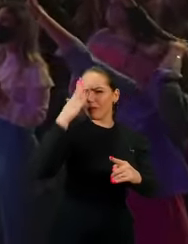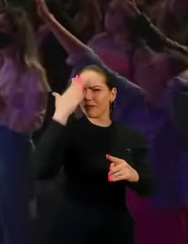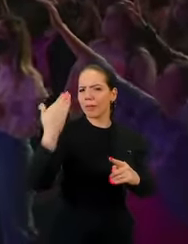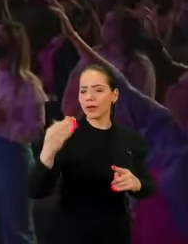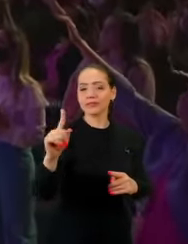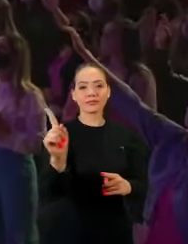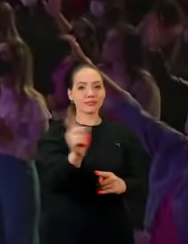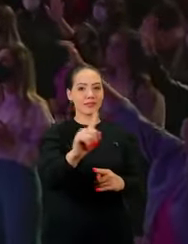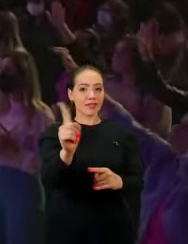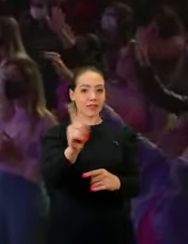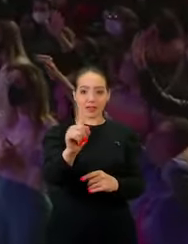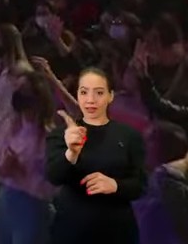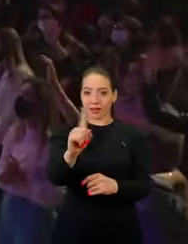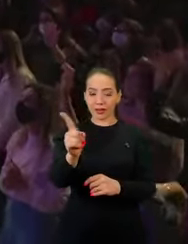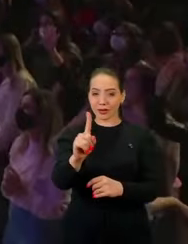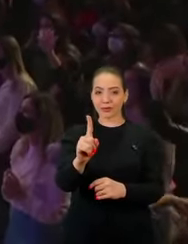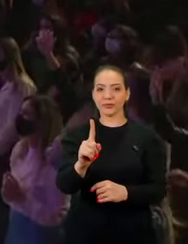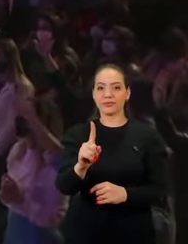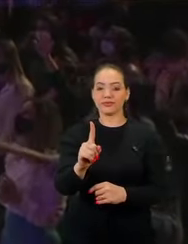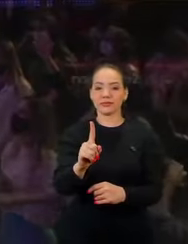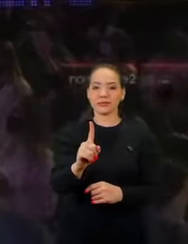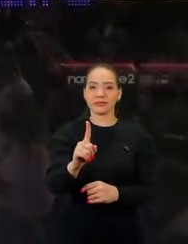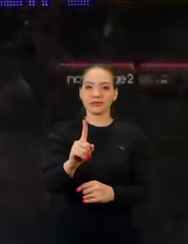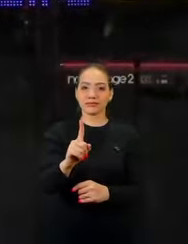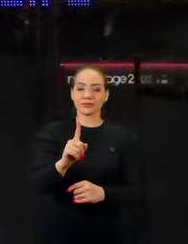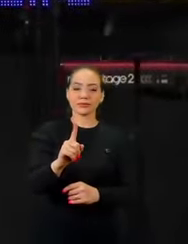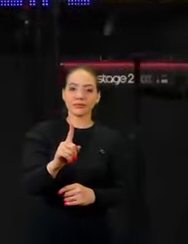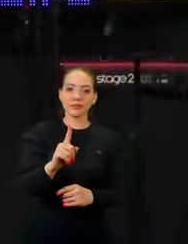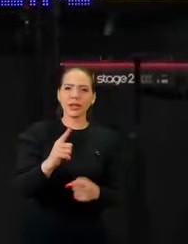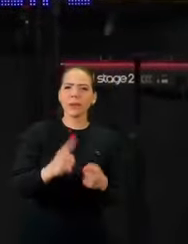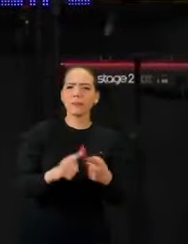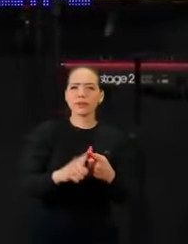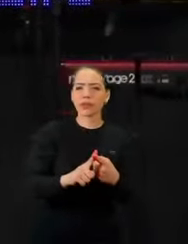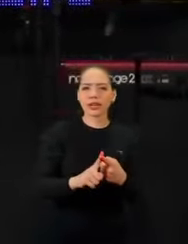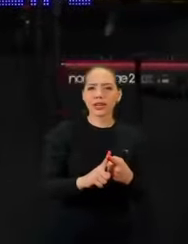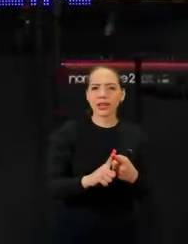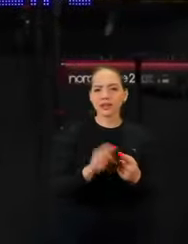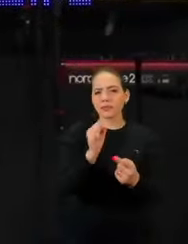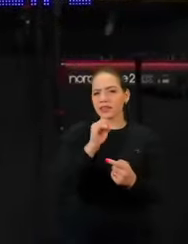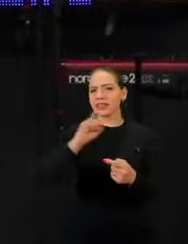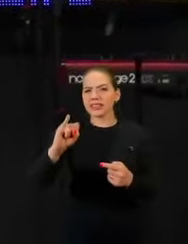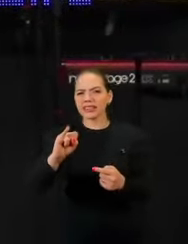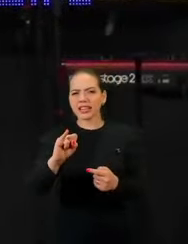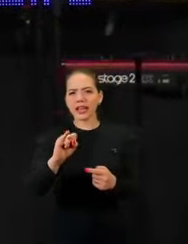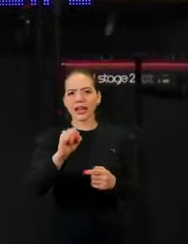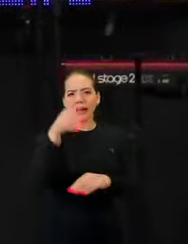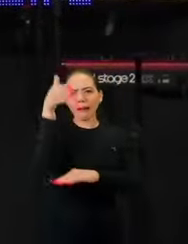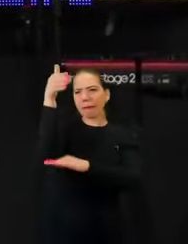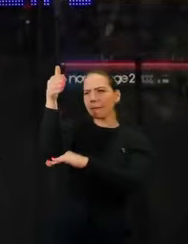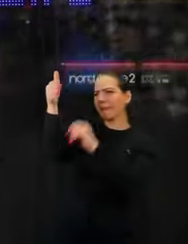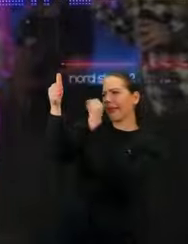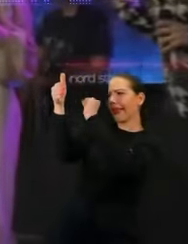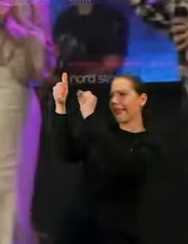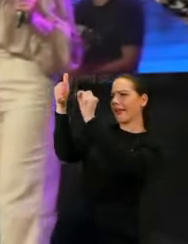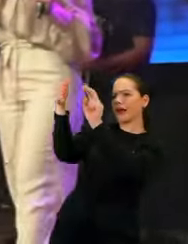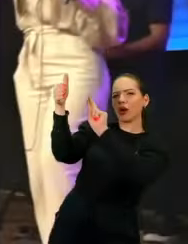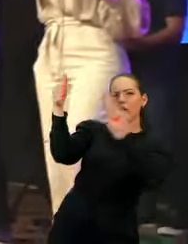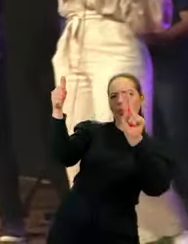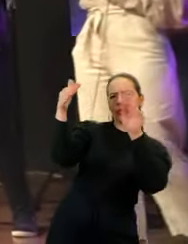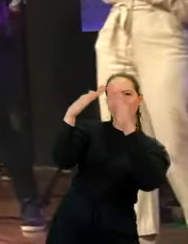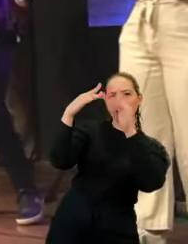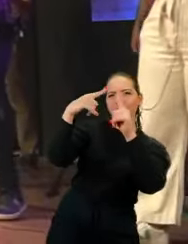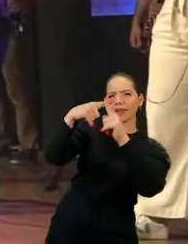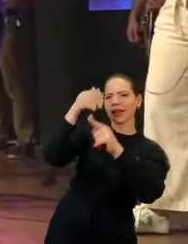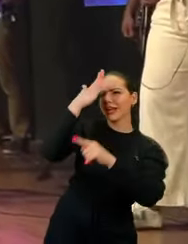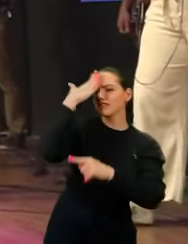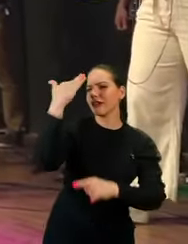Porque quando existe isso, Ele não pode fazer. E sabe, é por isso que eu estou falando, eu quero sair da frente. Eu não quero ser um